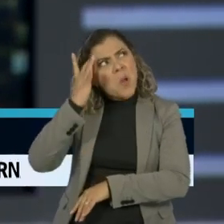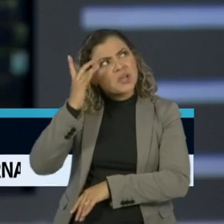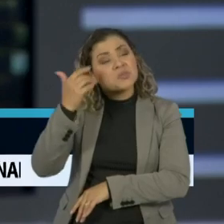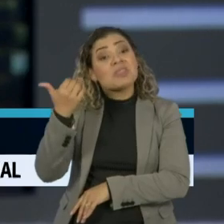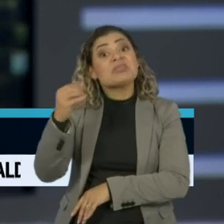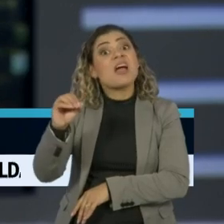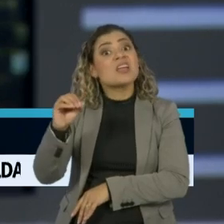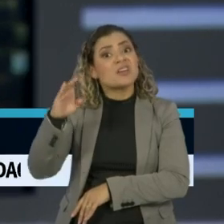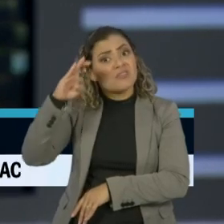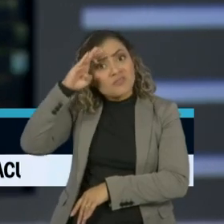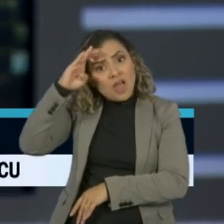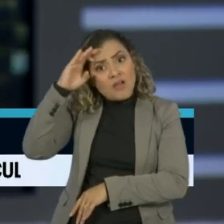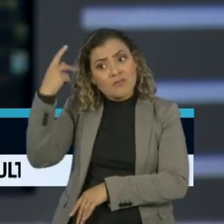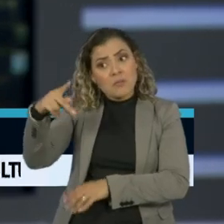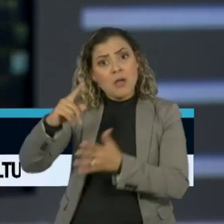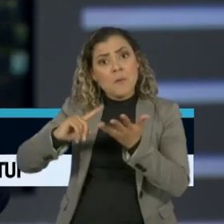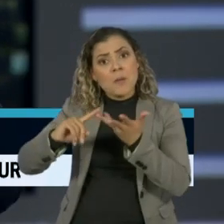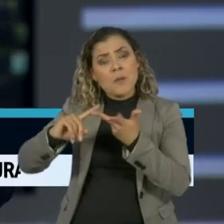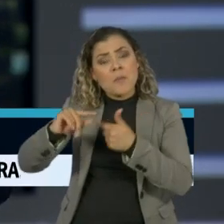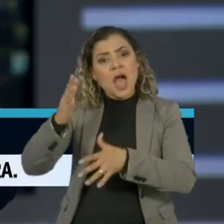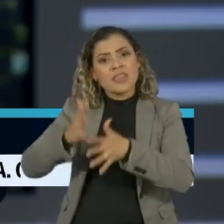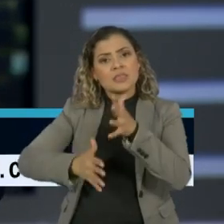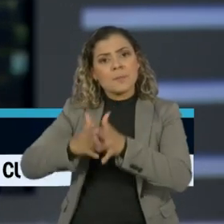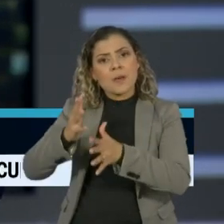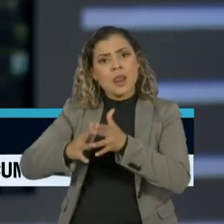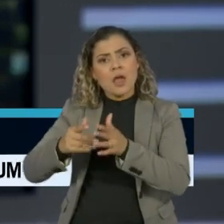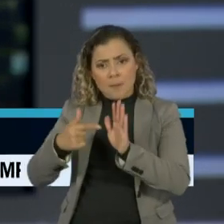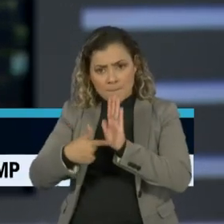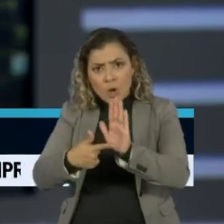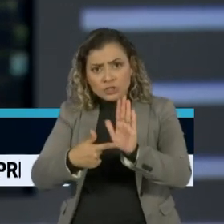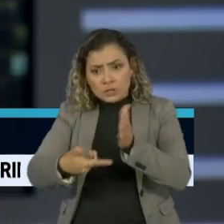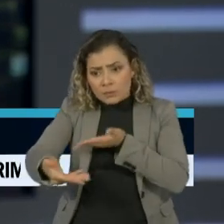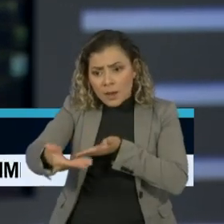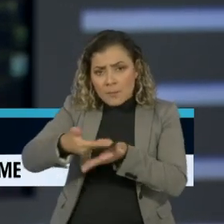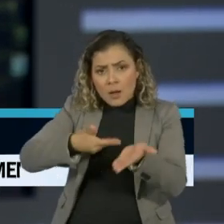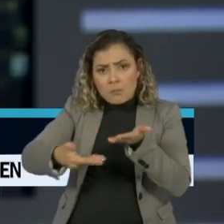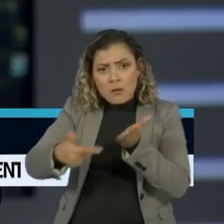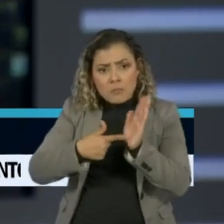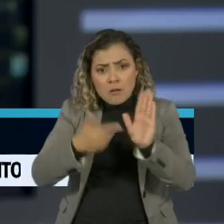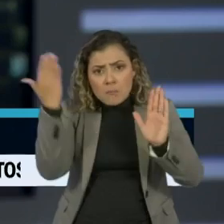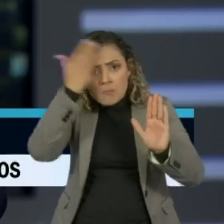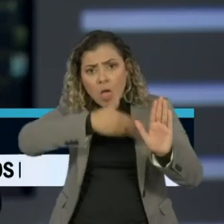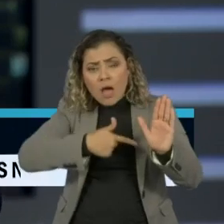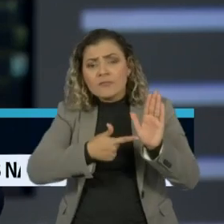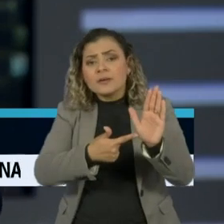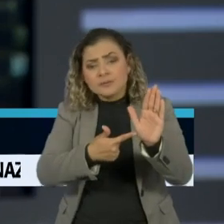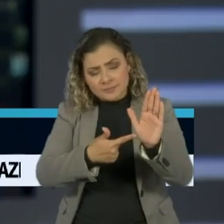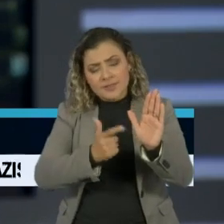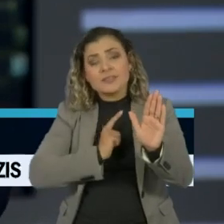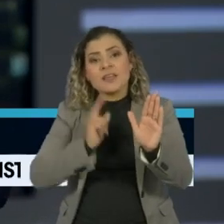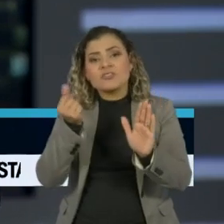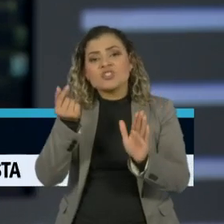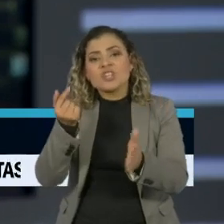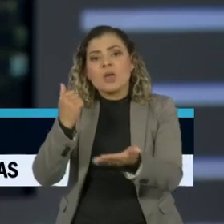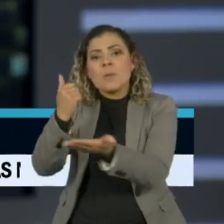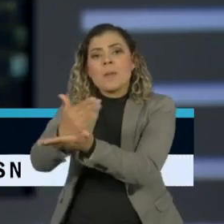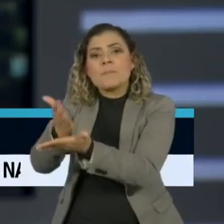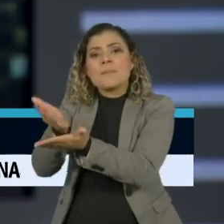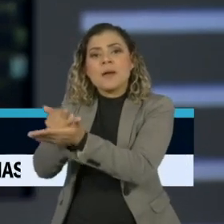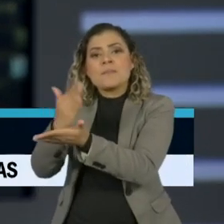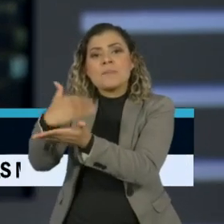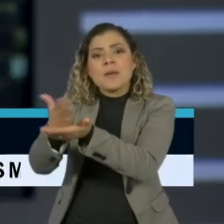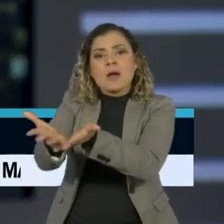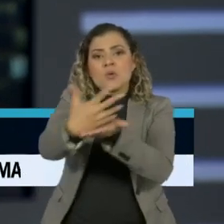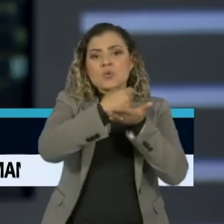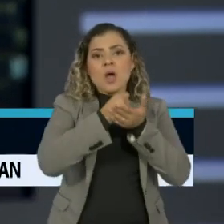feito por Flávio Bolsonaro para impedir, porque mostram aquelas transações que comprovam a rachadinha que havia dentro do gabinete